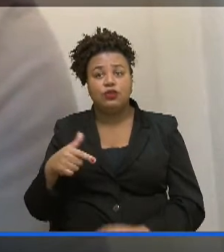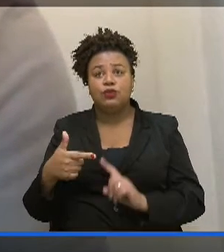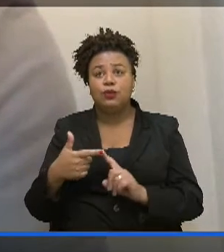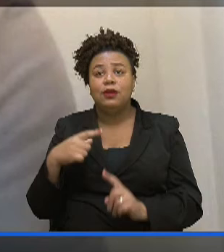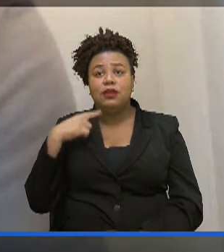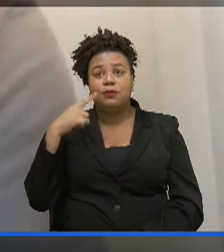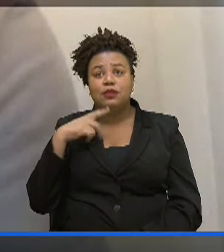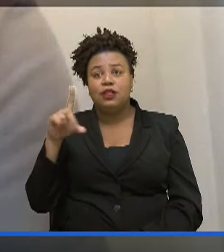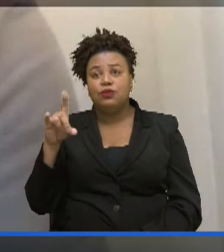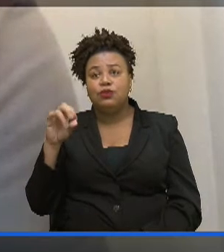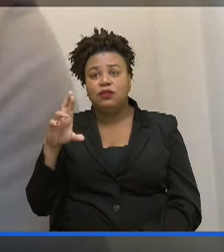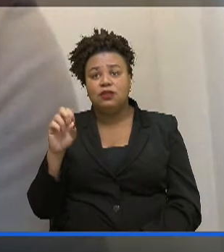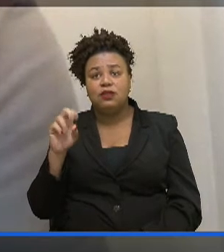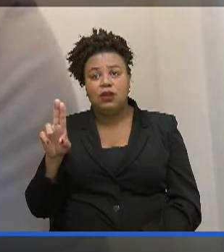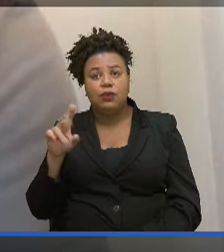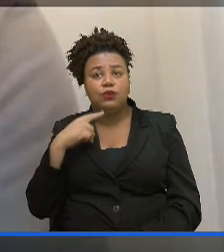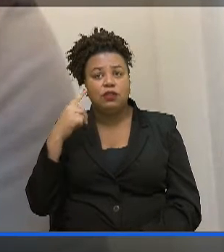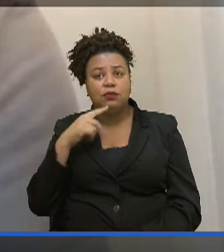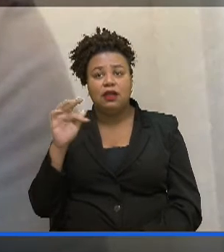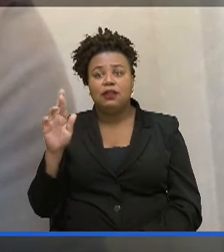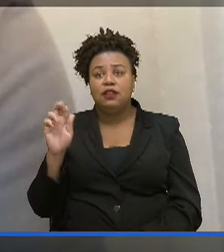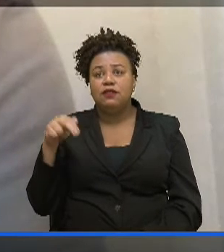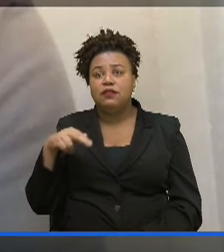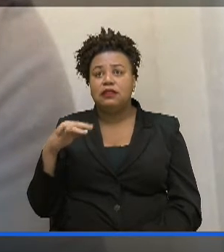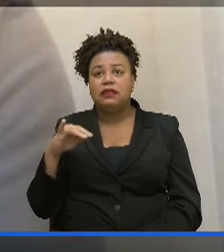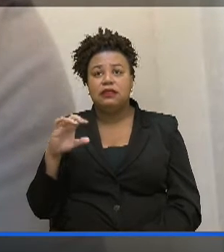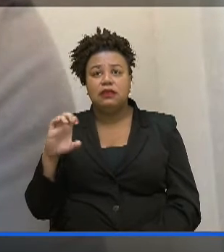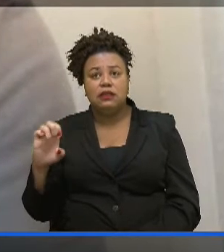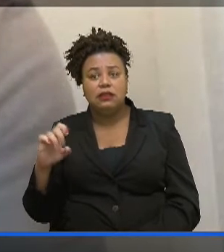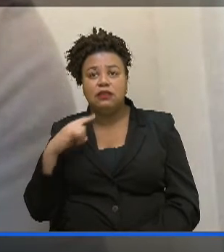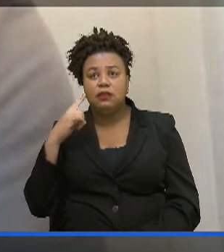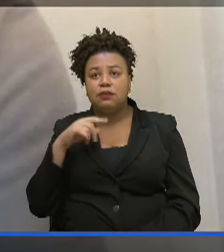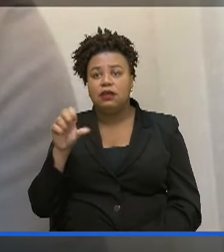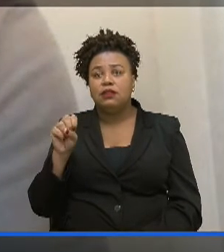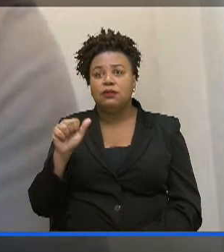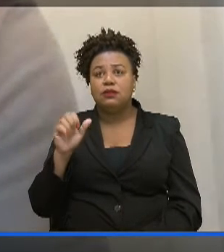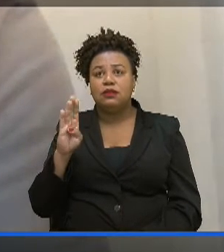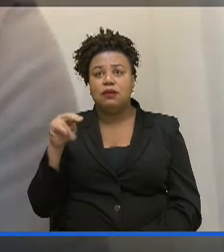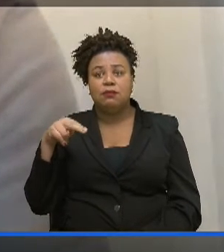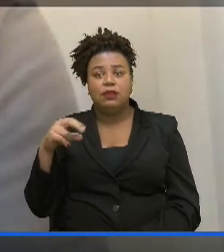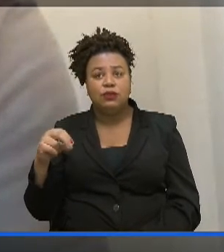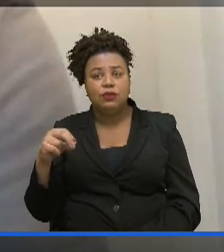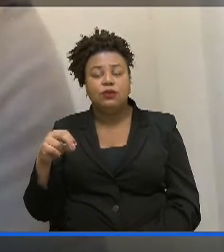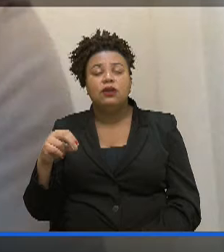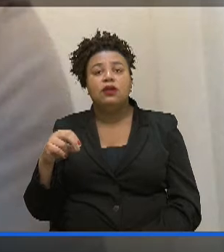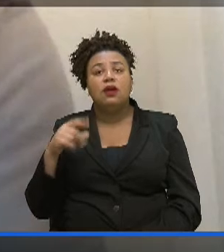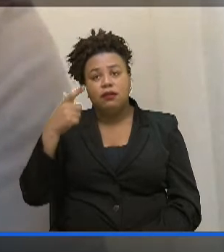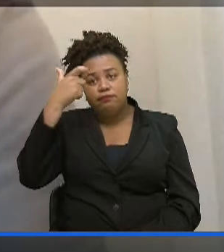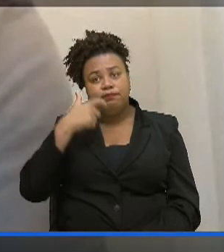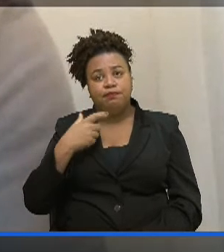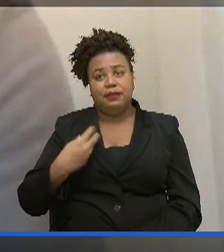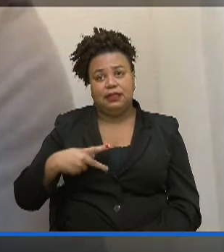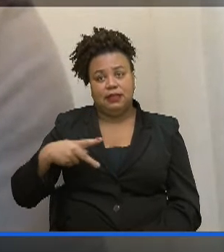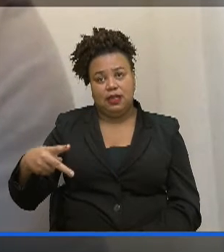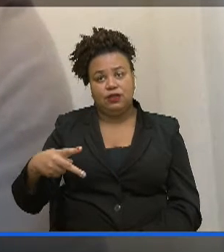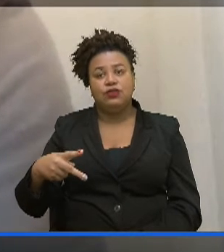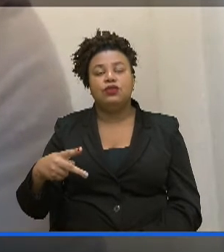Dirceu Franciscon, deputada Franciane Bayer, deputado Elisandro Sabino, esse